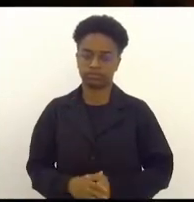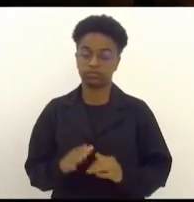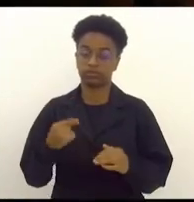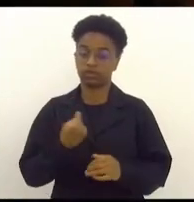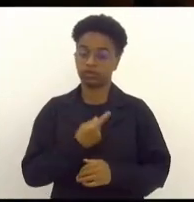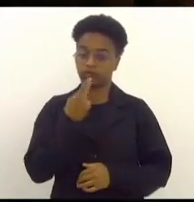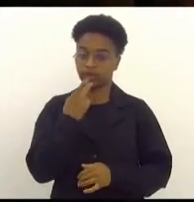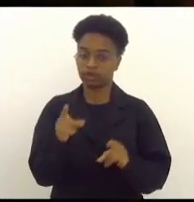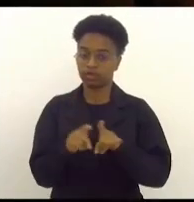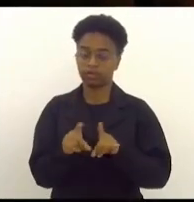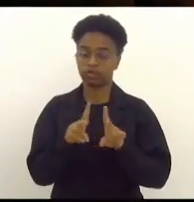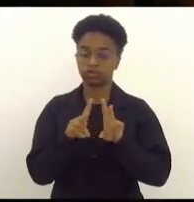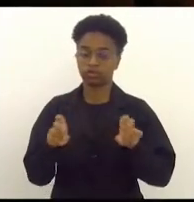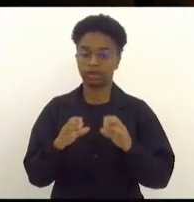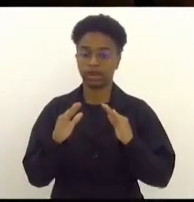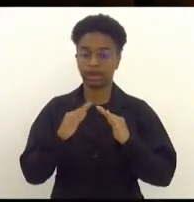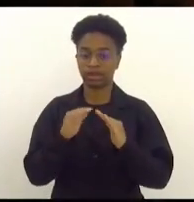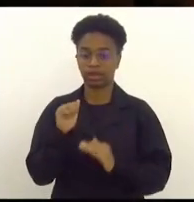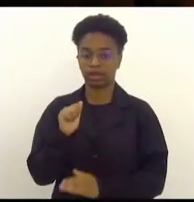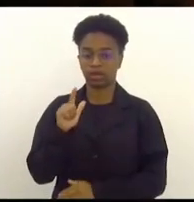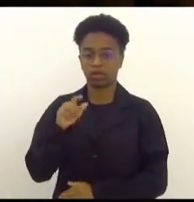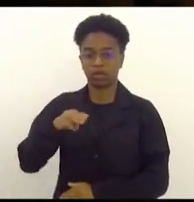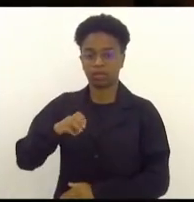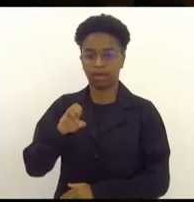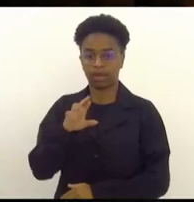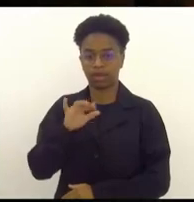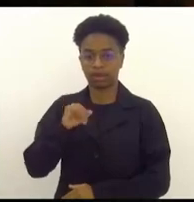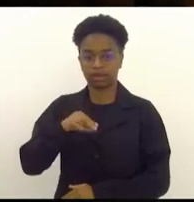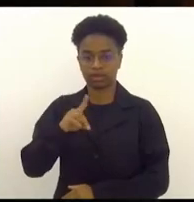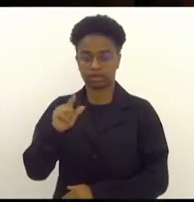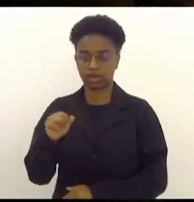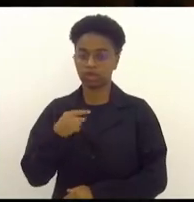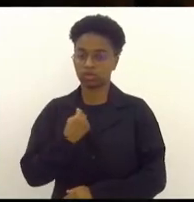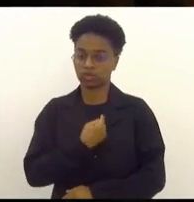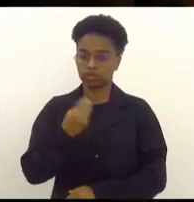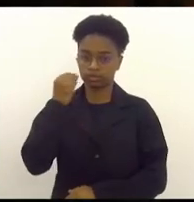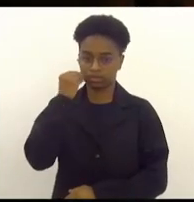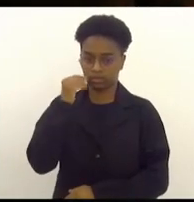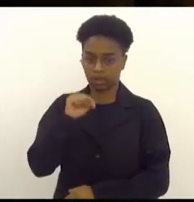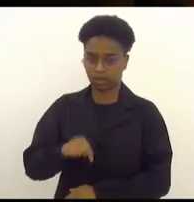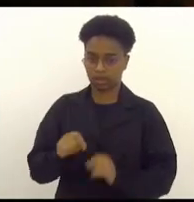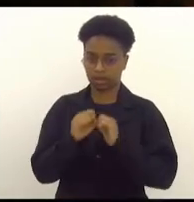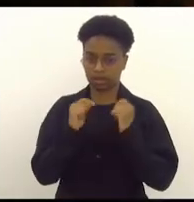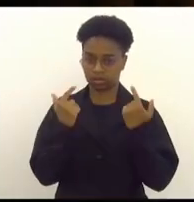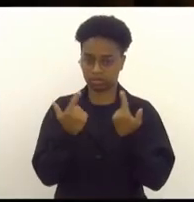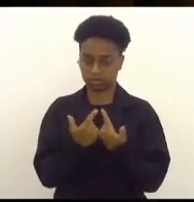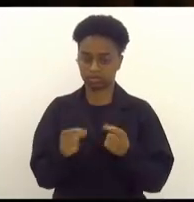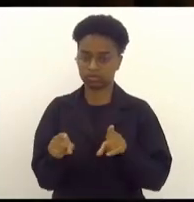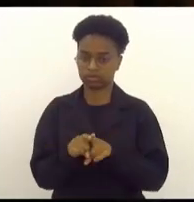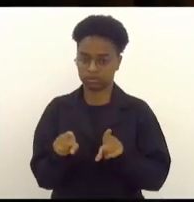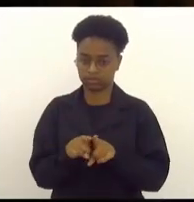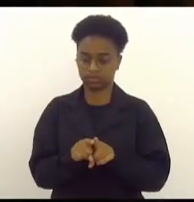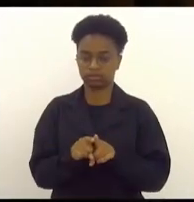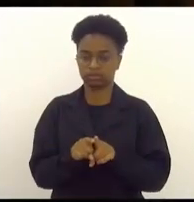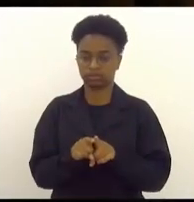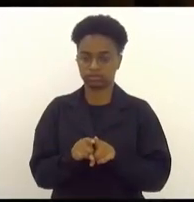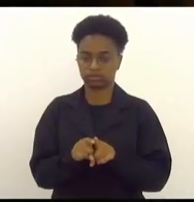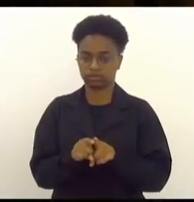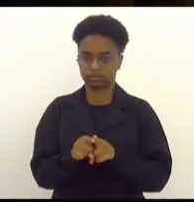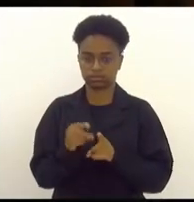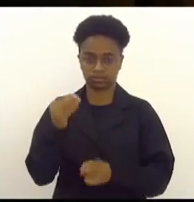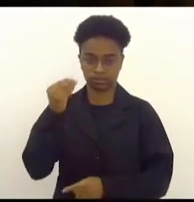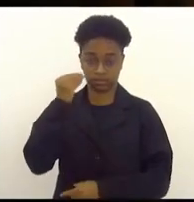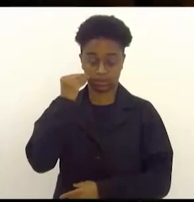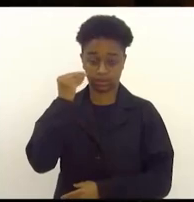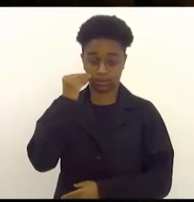ali da casa a uma Almerinda Gama que nós tentamos aqui na Assembleia Legislativa inclusive é fazer